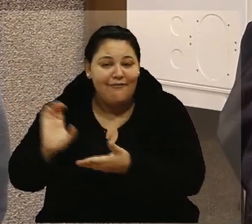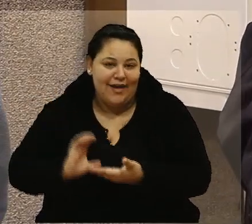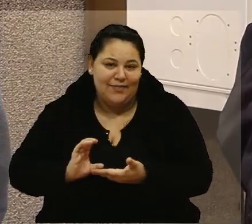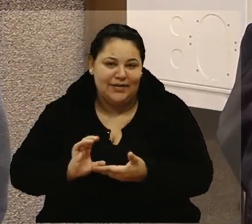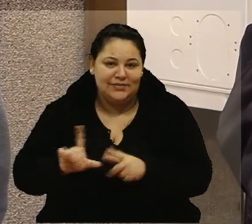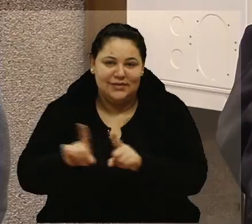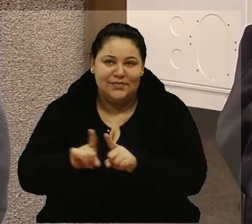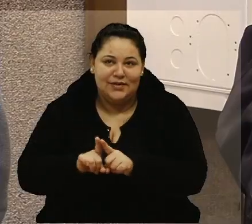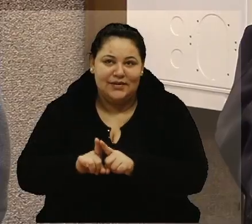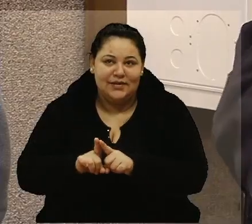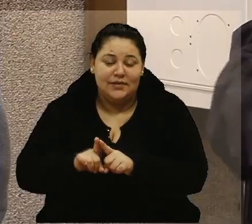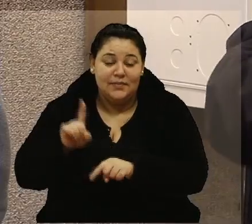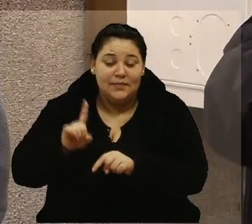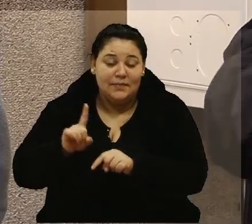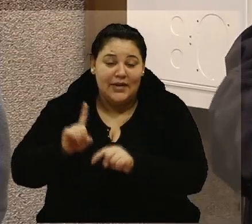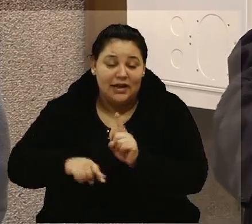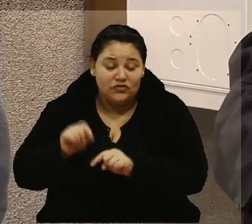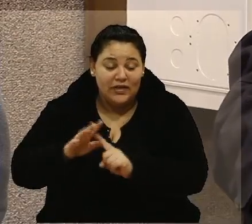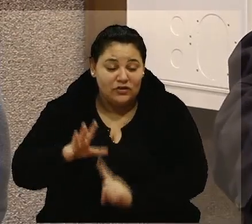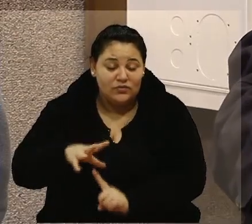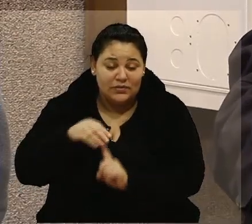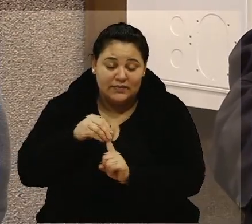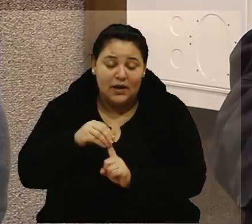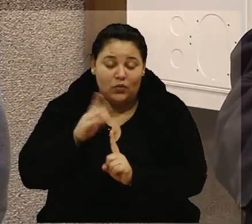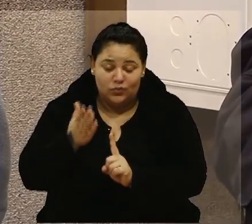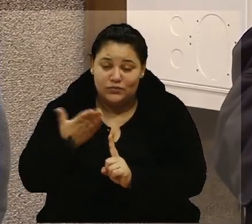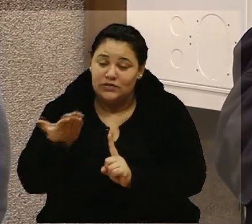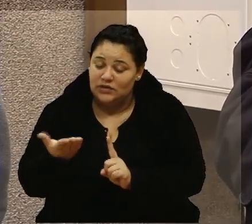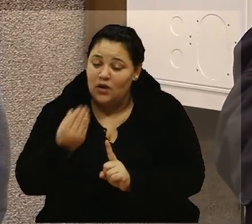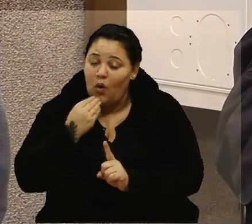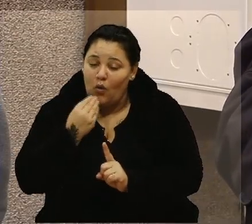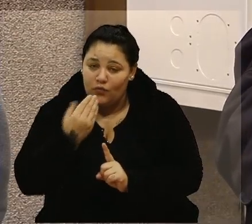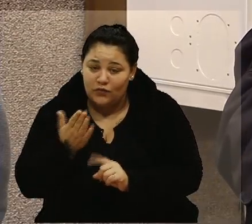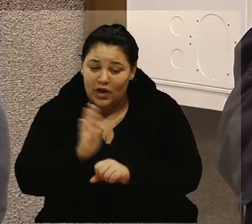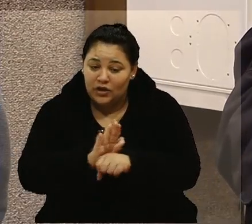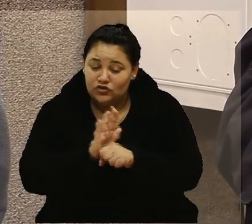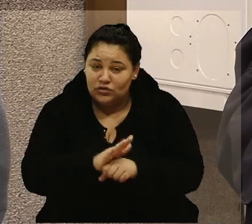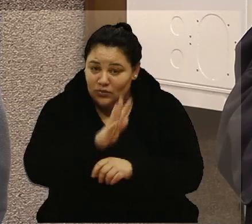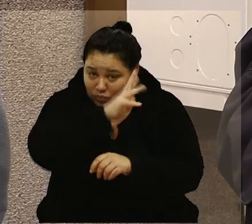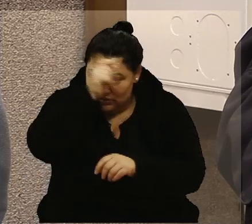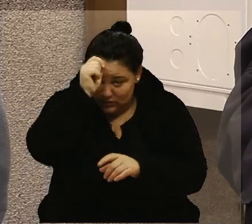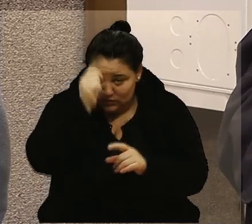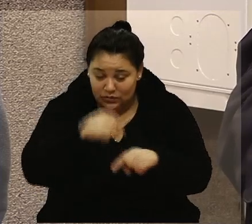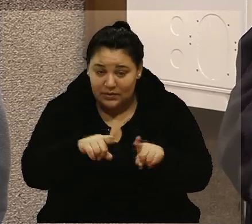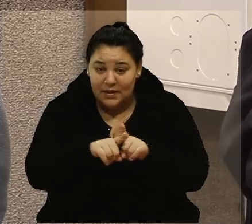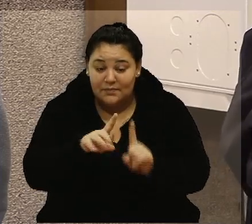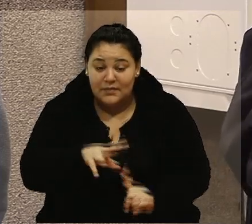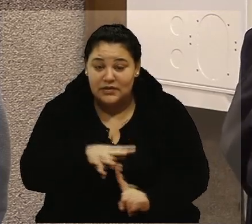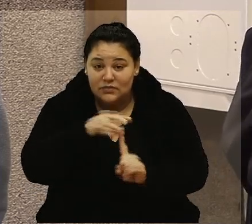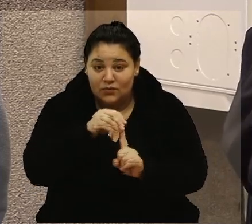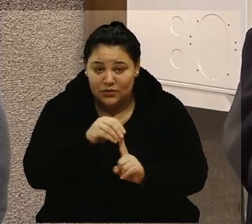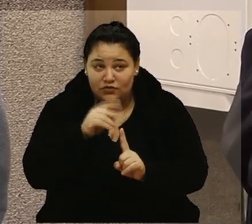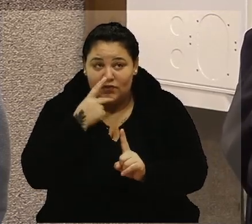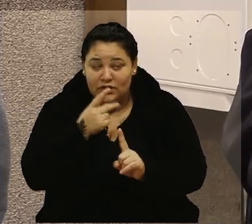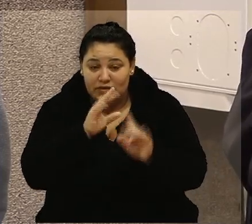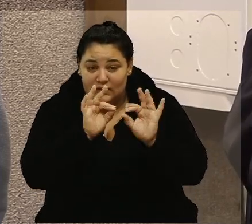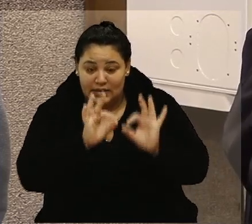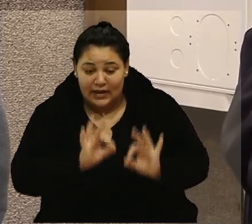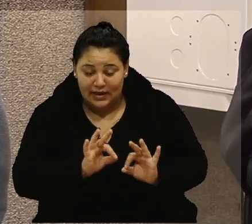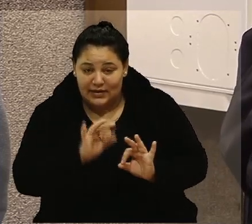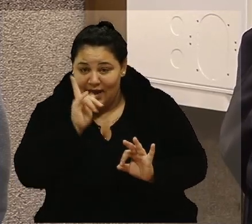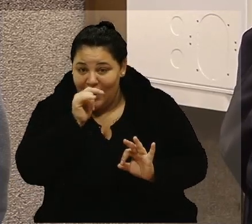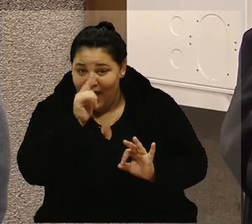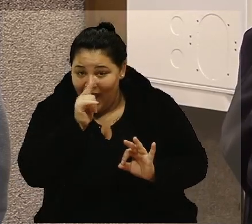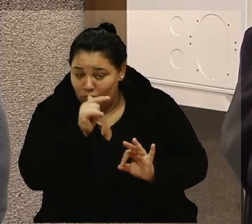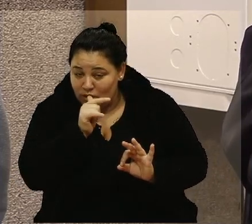sua atividade principal. E, na medida do possível, auxiliar o município, principalmente na questão pluvial, né,